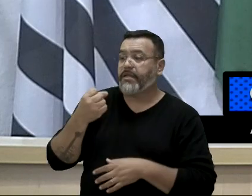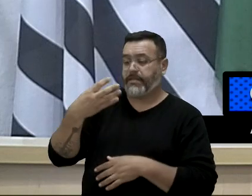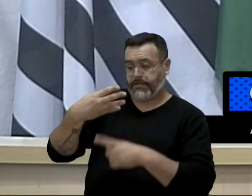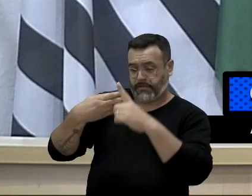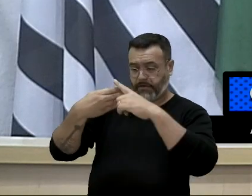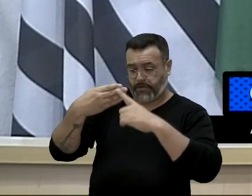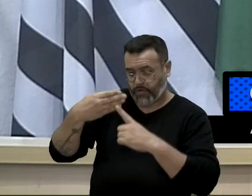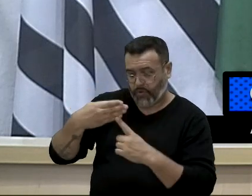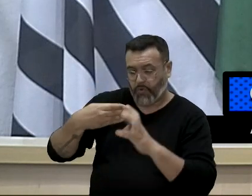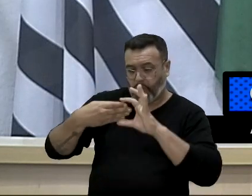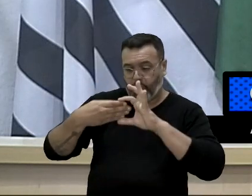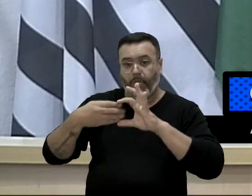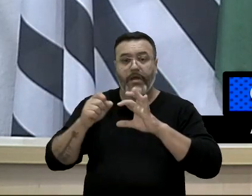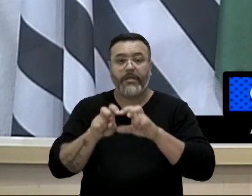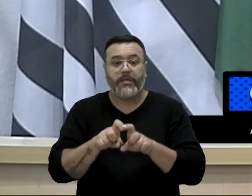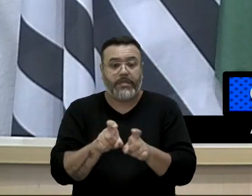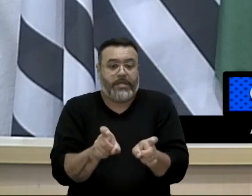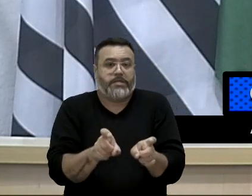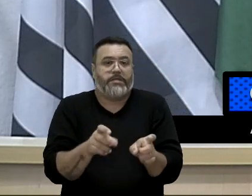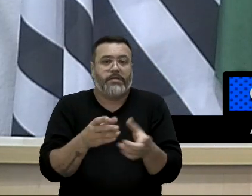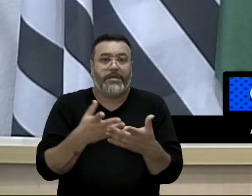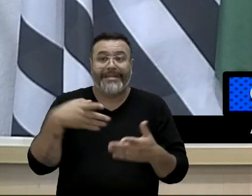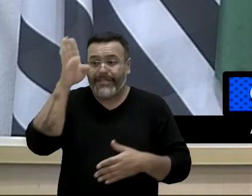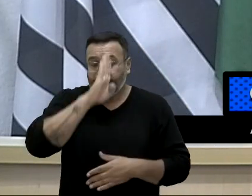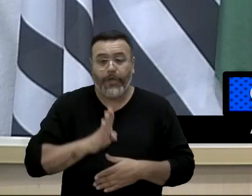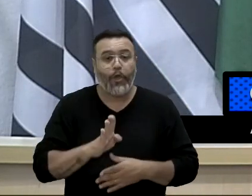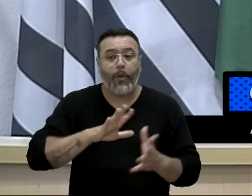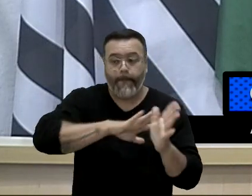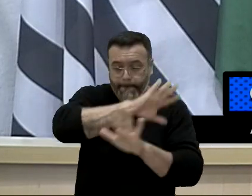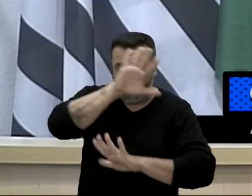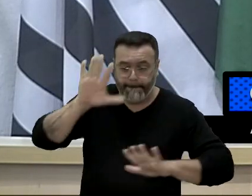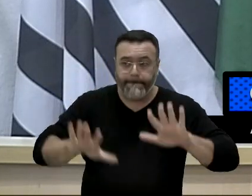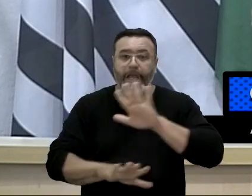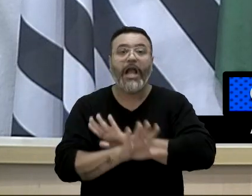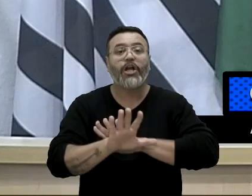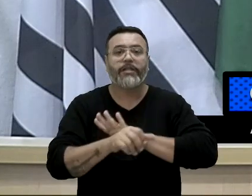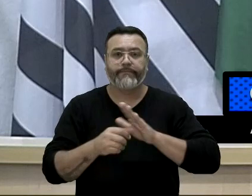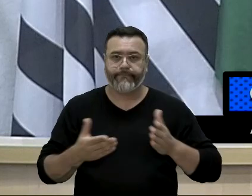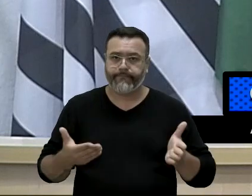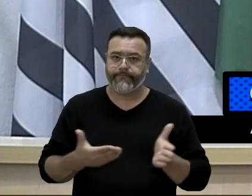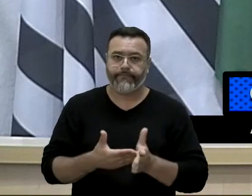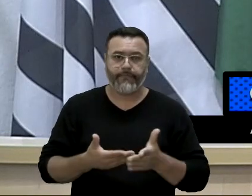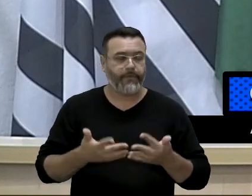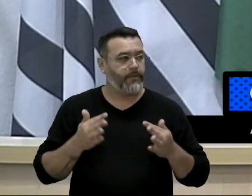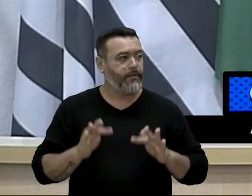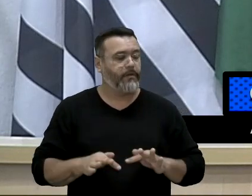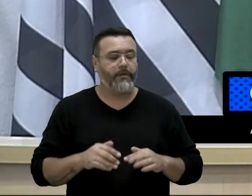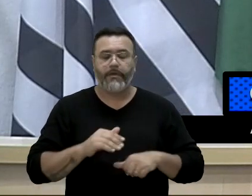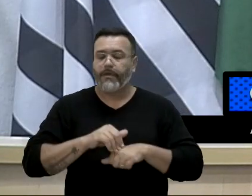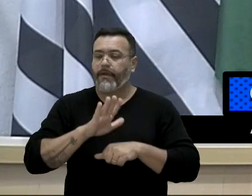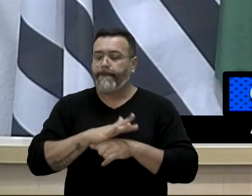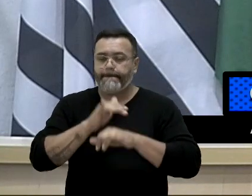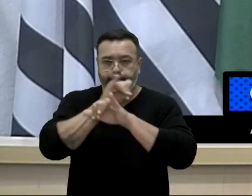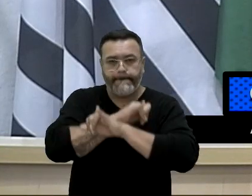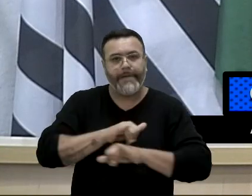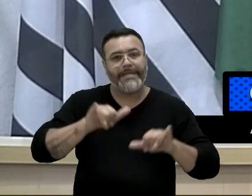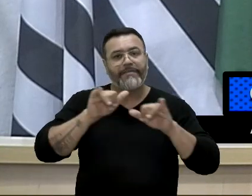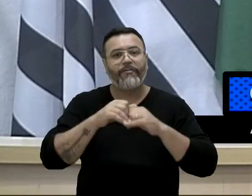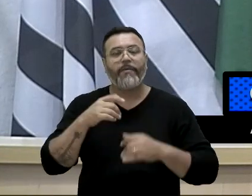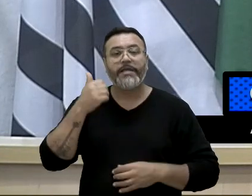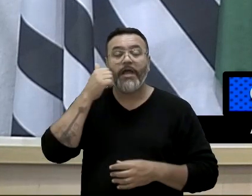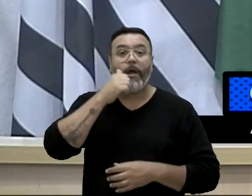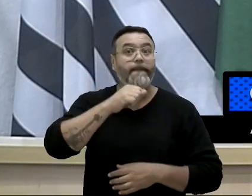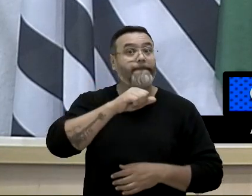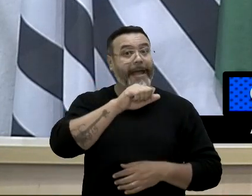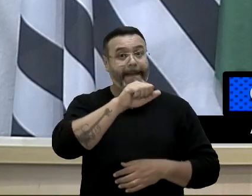Isso é Brasil. Isso acontece em nível Brasil. E o que falta, por último, para eu finalizar, é mais informação para a mãe.